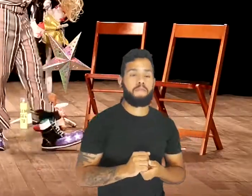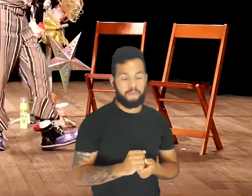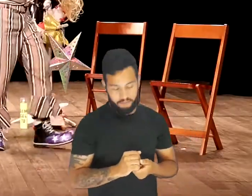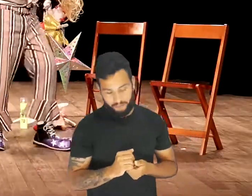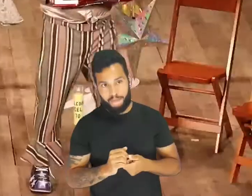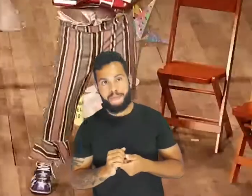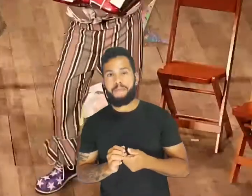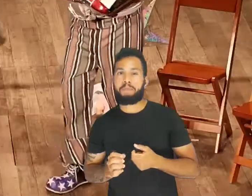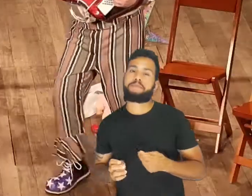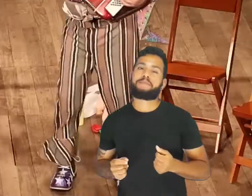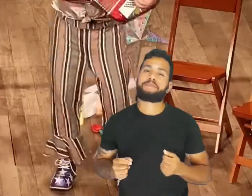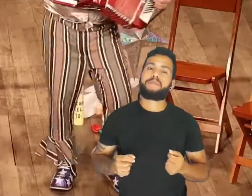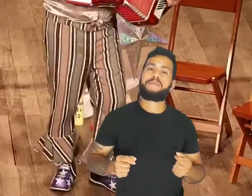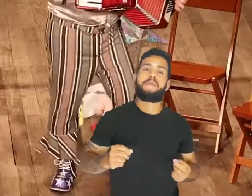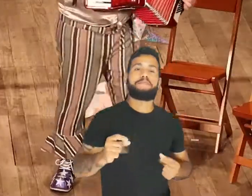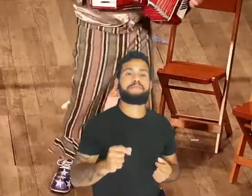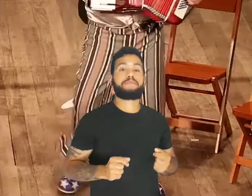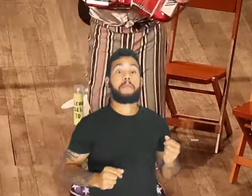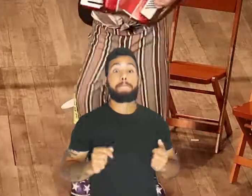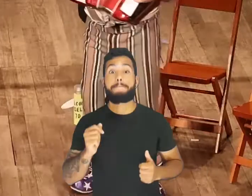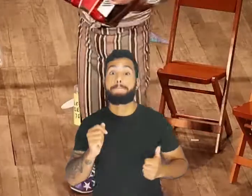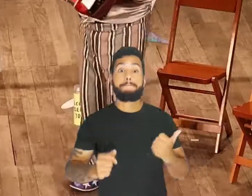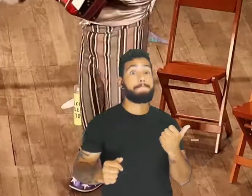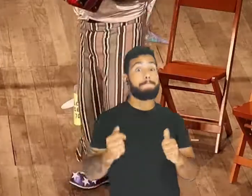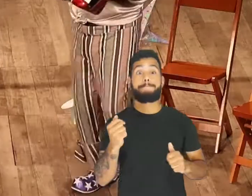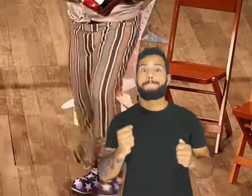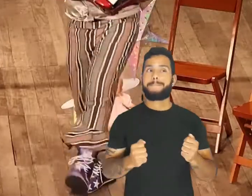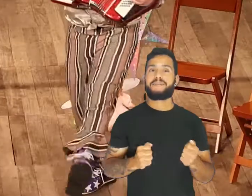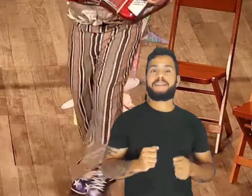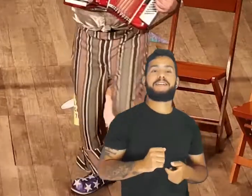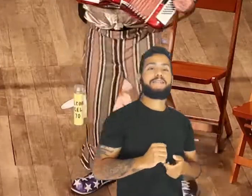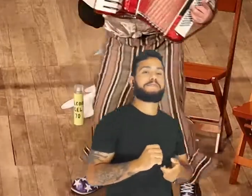la la la la la la la la la